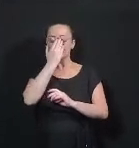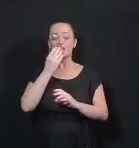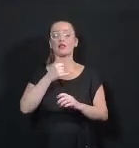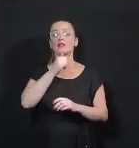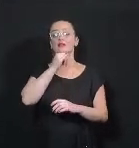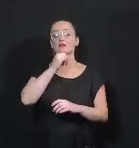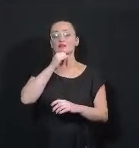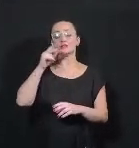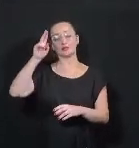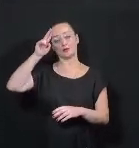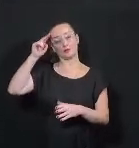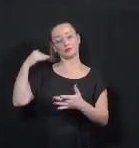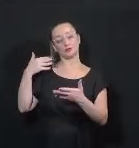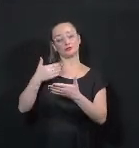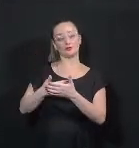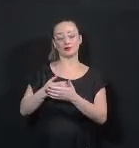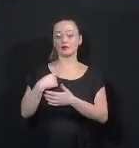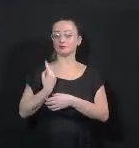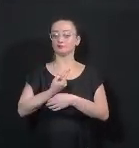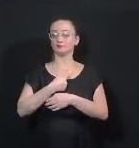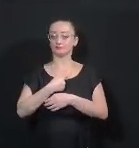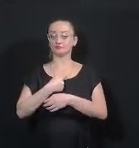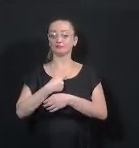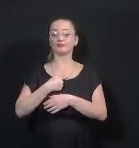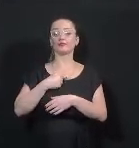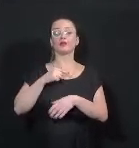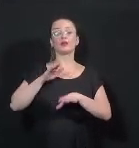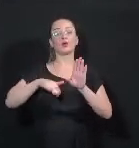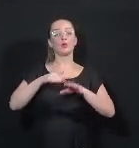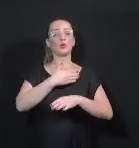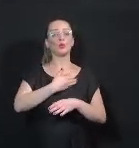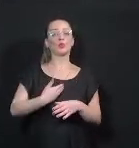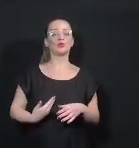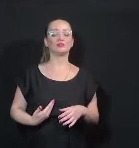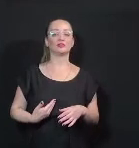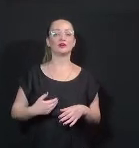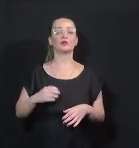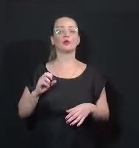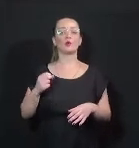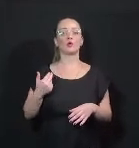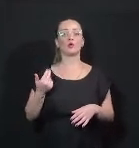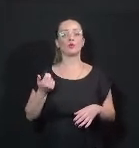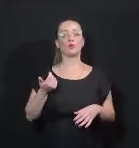históricos e que nós, em alguns governos ou